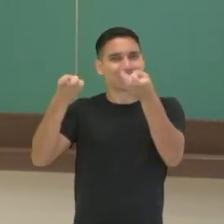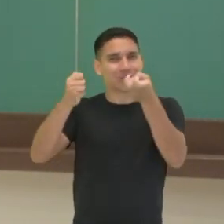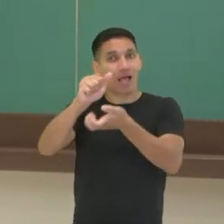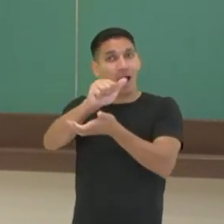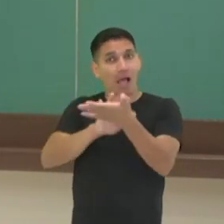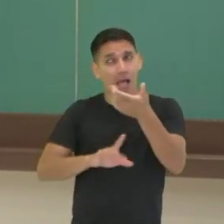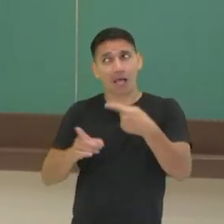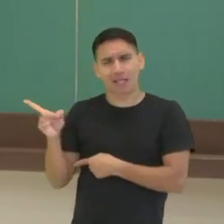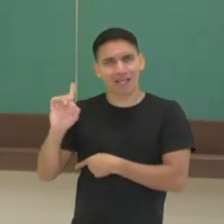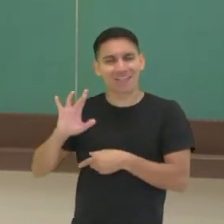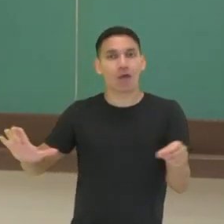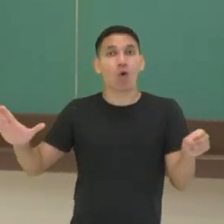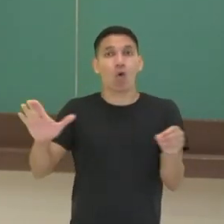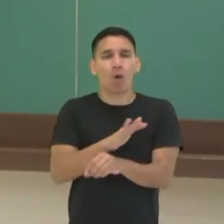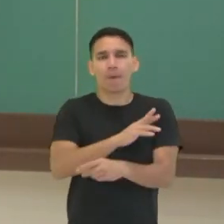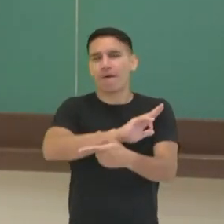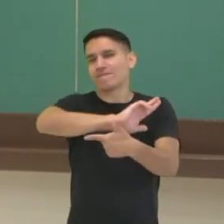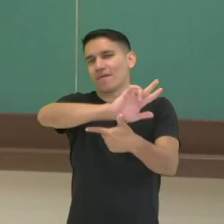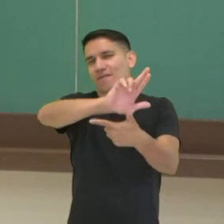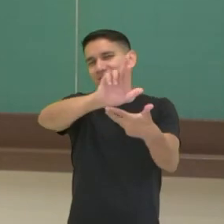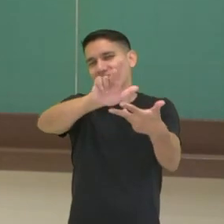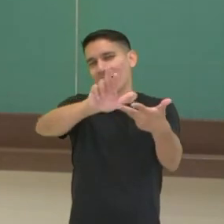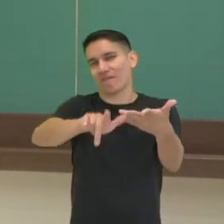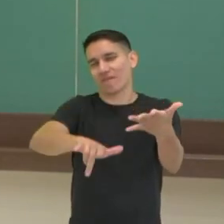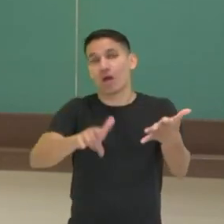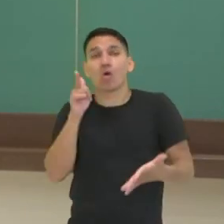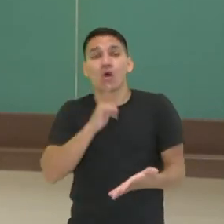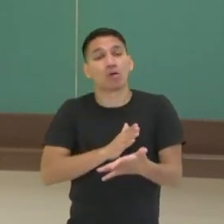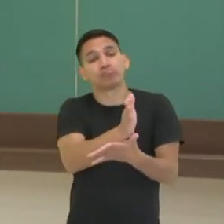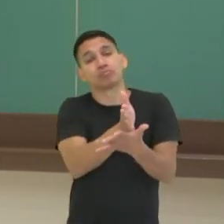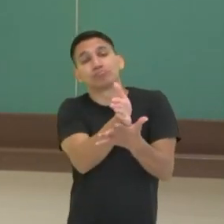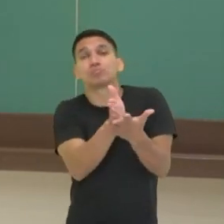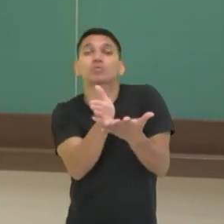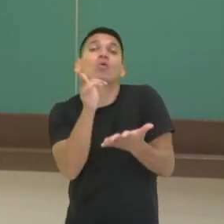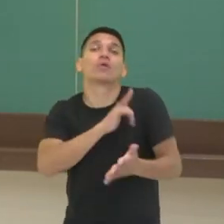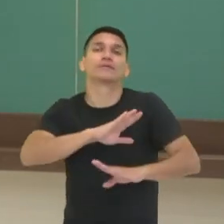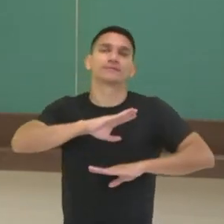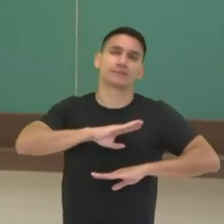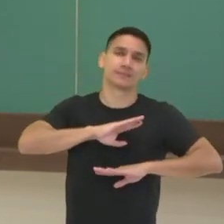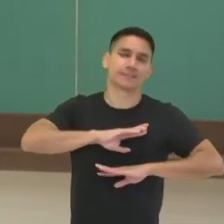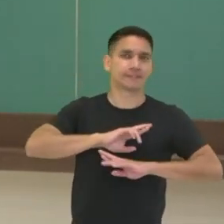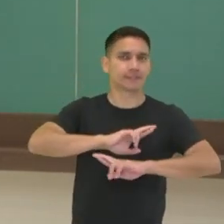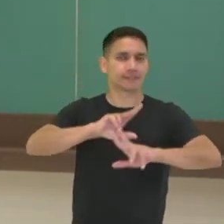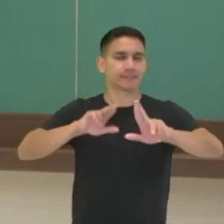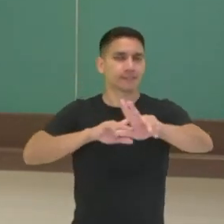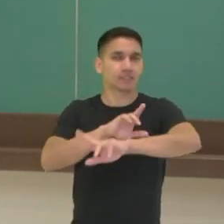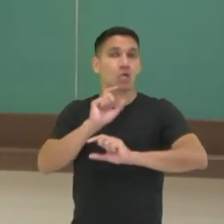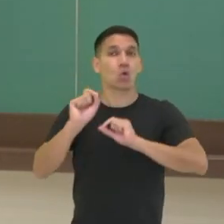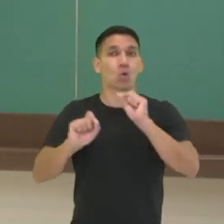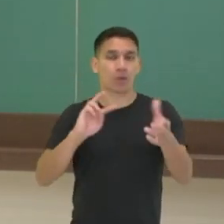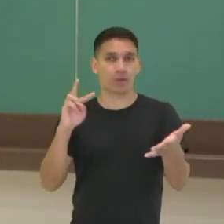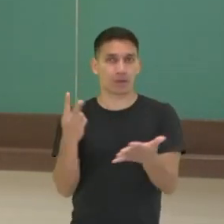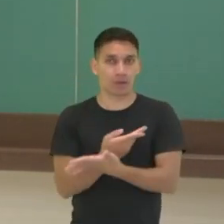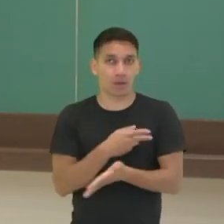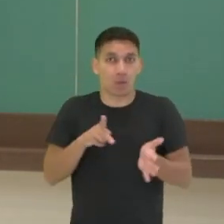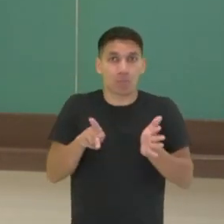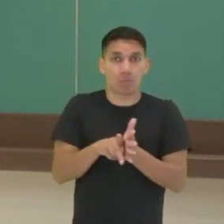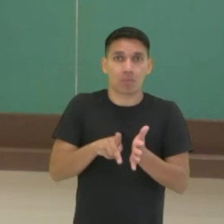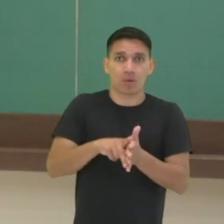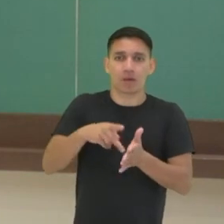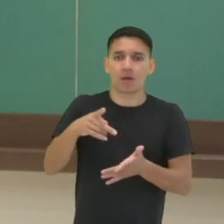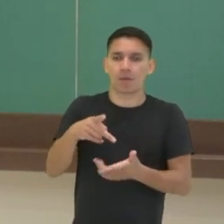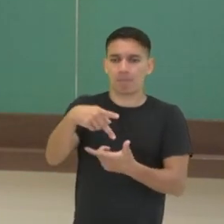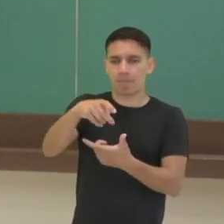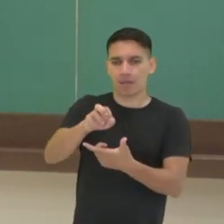exercício completo com várias possibilidades, várias situações diferentes, aonde com a palavra perdão.